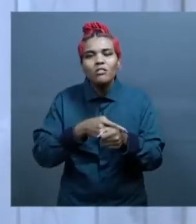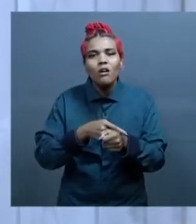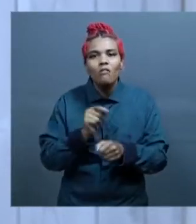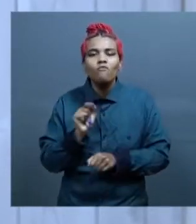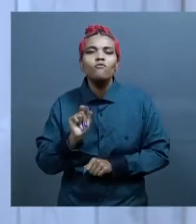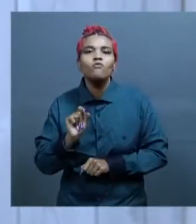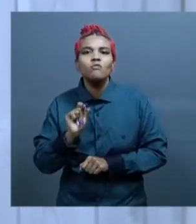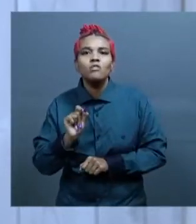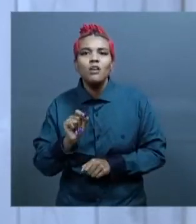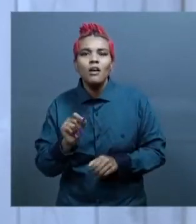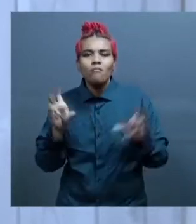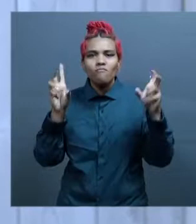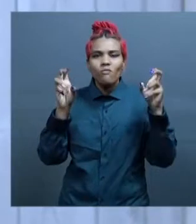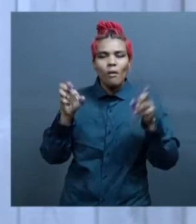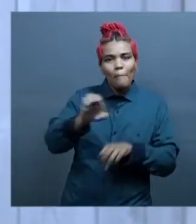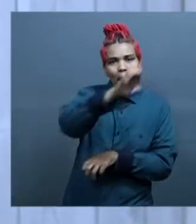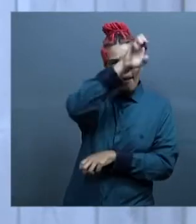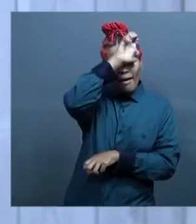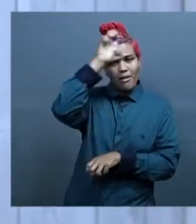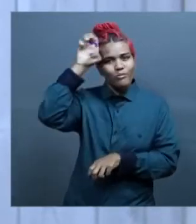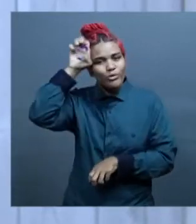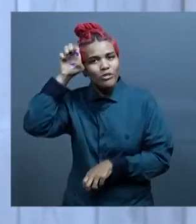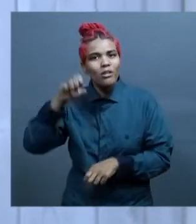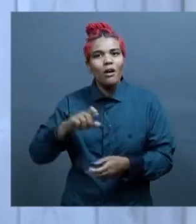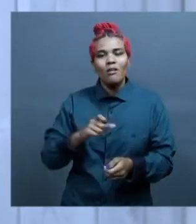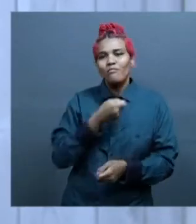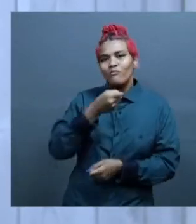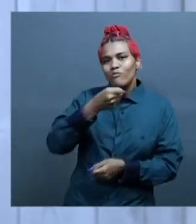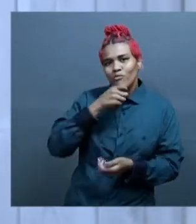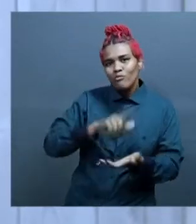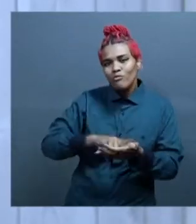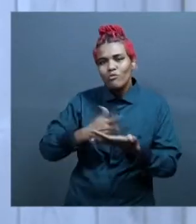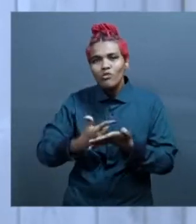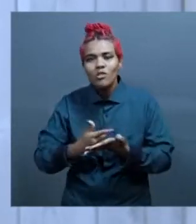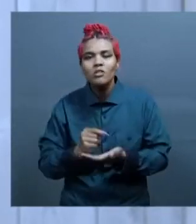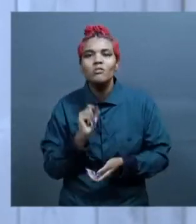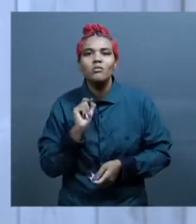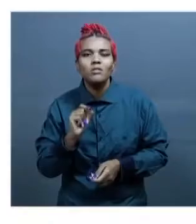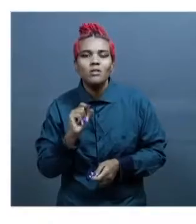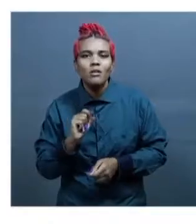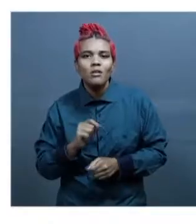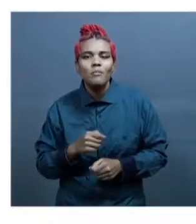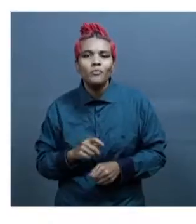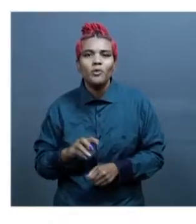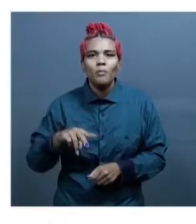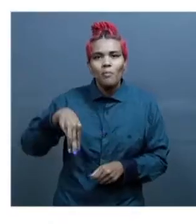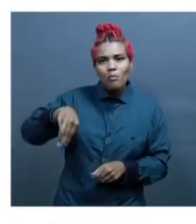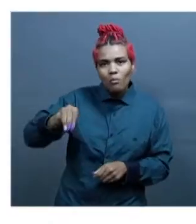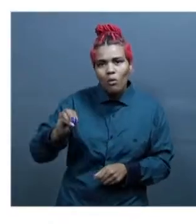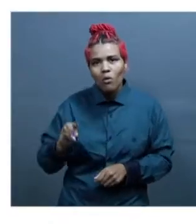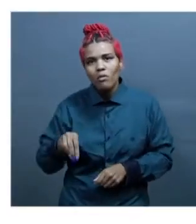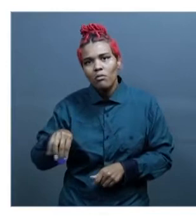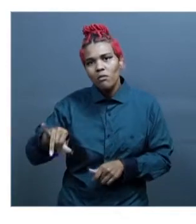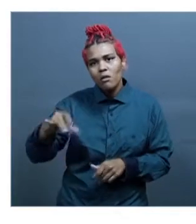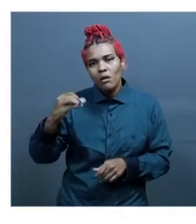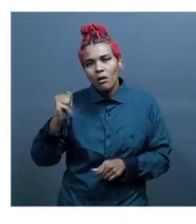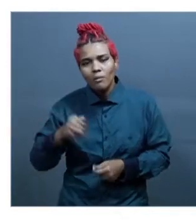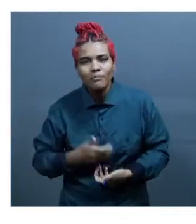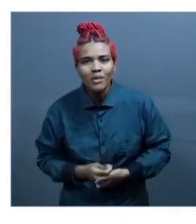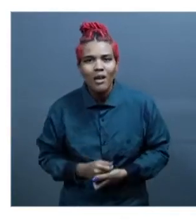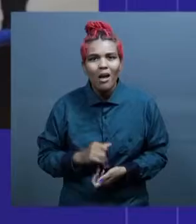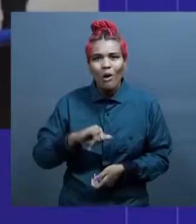e homenageada foi a comunicadora mônica cunha o jornal da ufu ganhou o prêmio na categoria